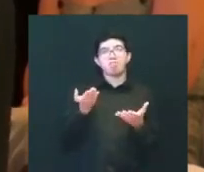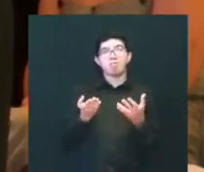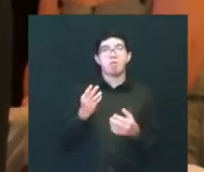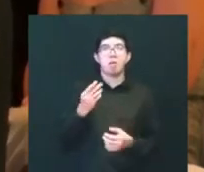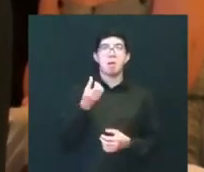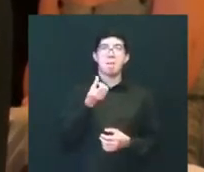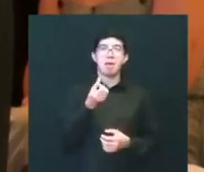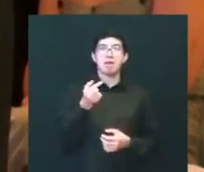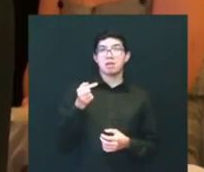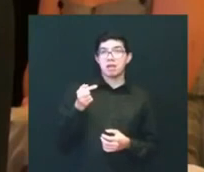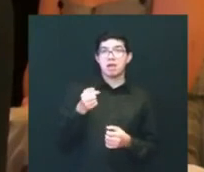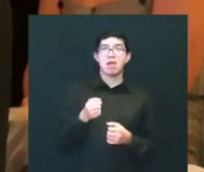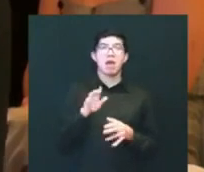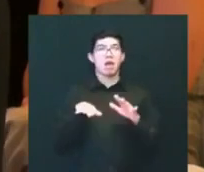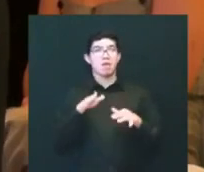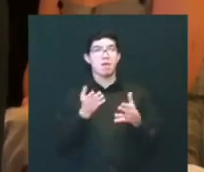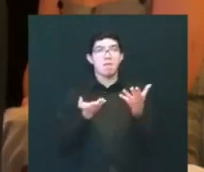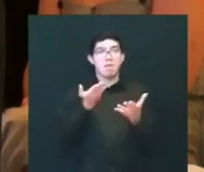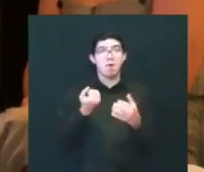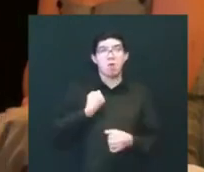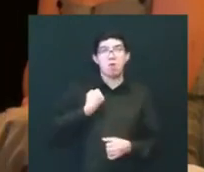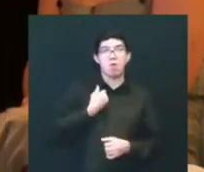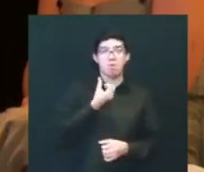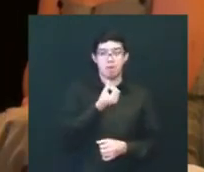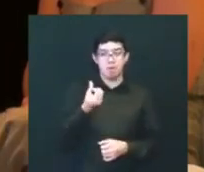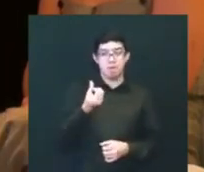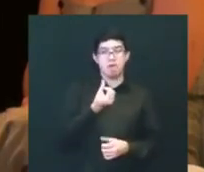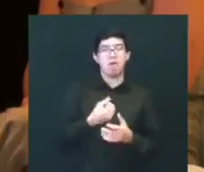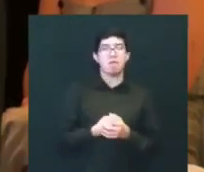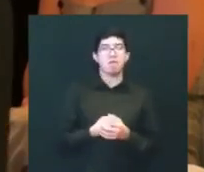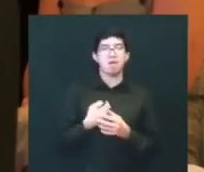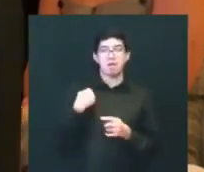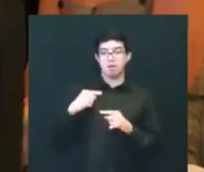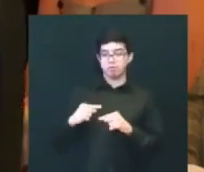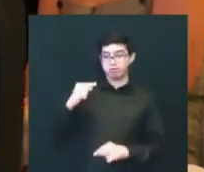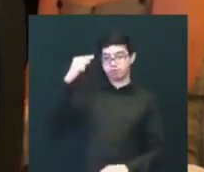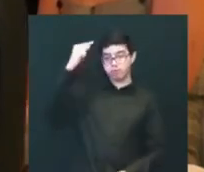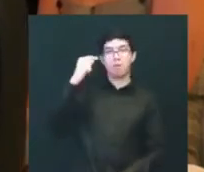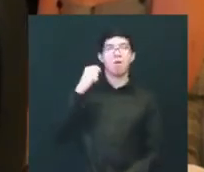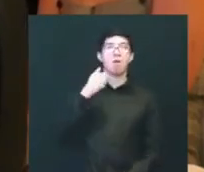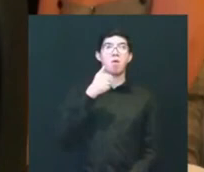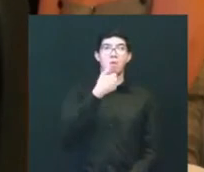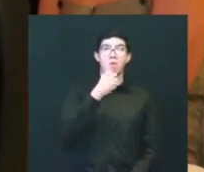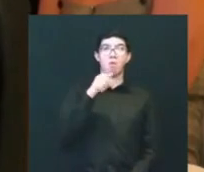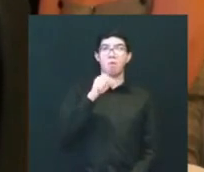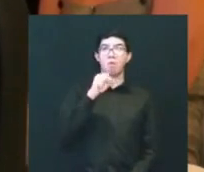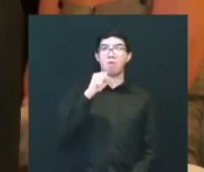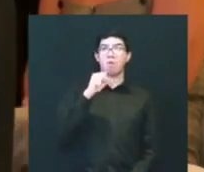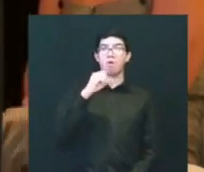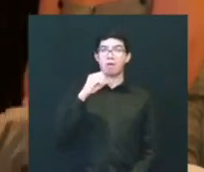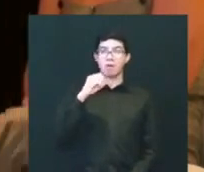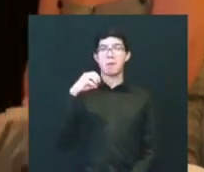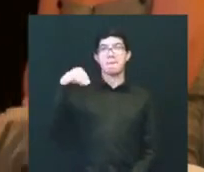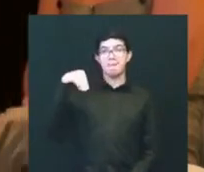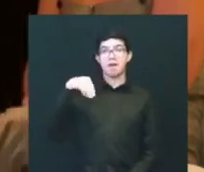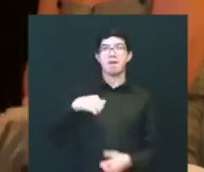me peso, estou com 66, 62. E eu tenho 1,80 m. Eu cheguei a ter 84 quilos, que é o